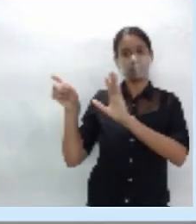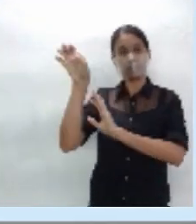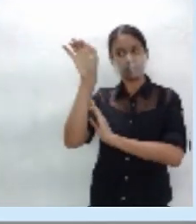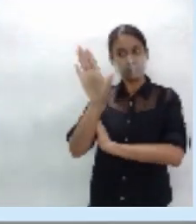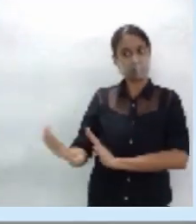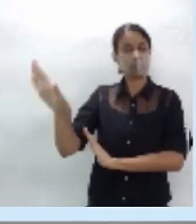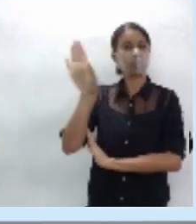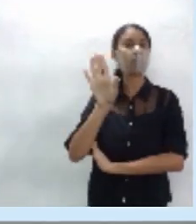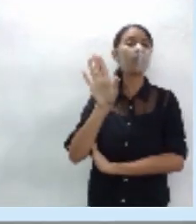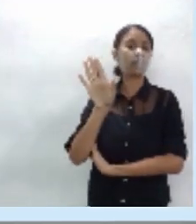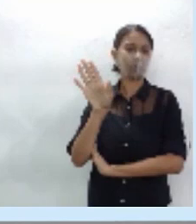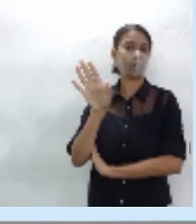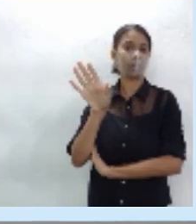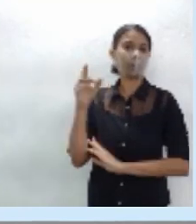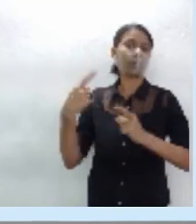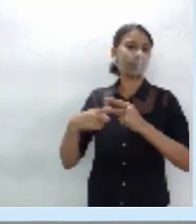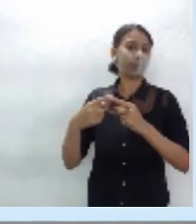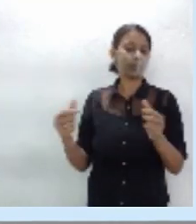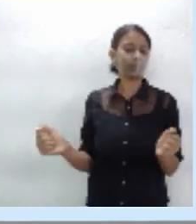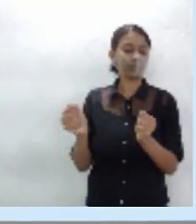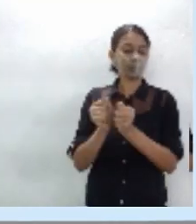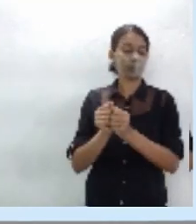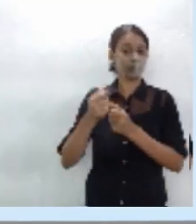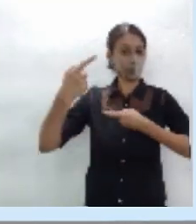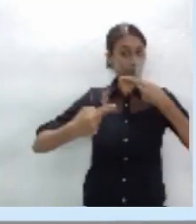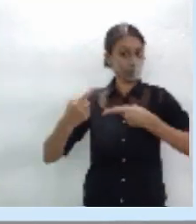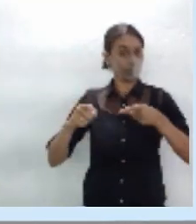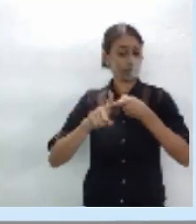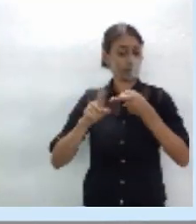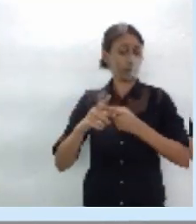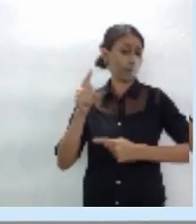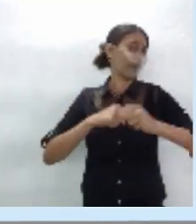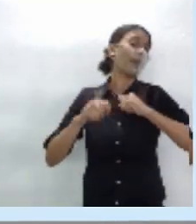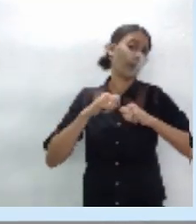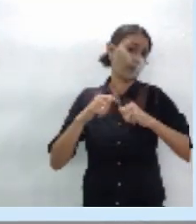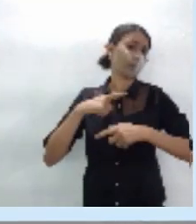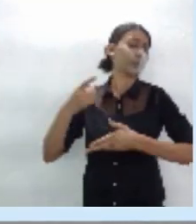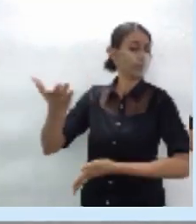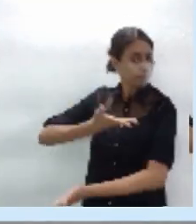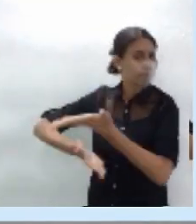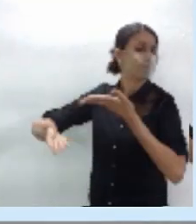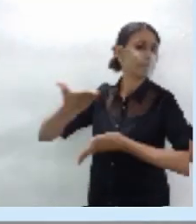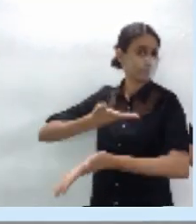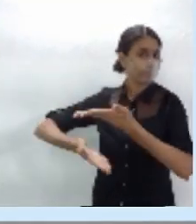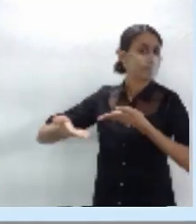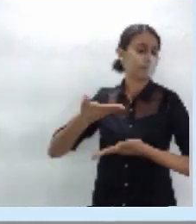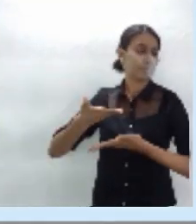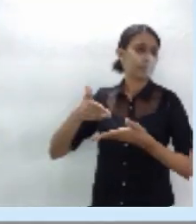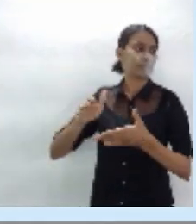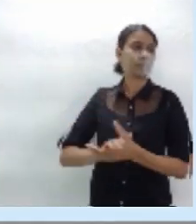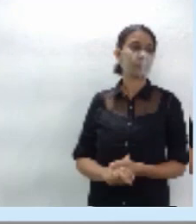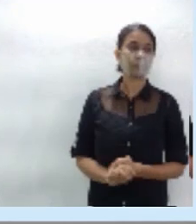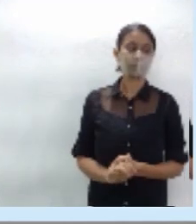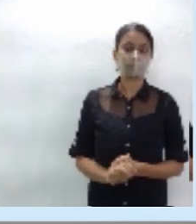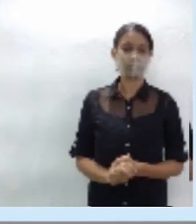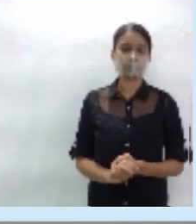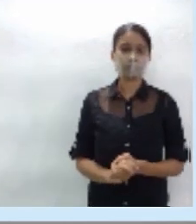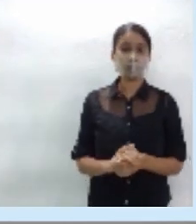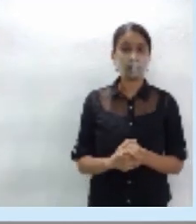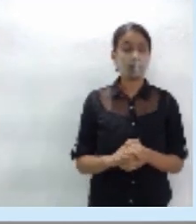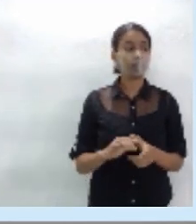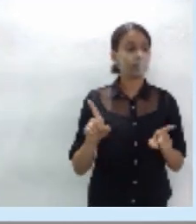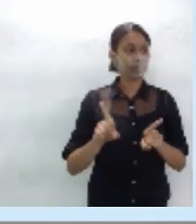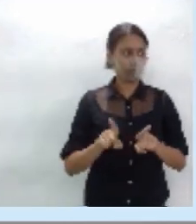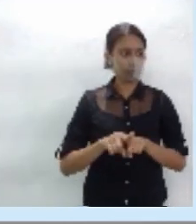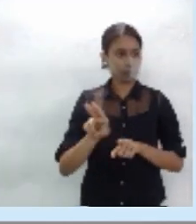aí teria simplesmente uma união política e econômica entre eles. Isso também serve para a antiga União